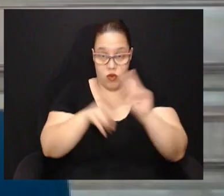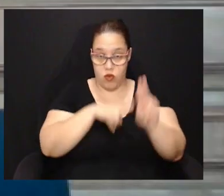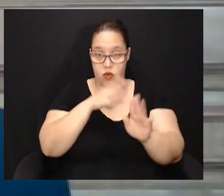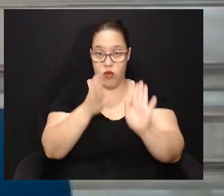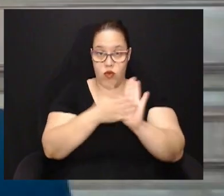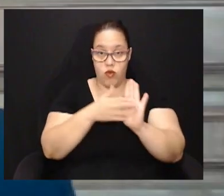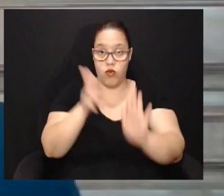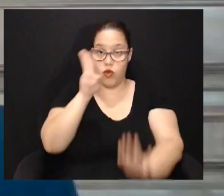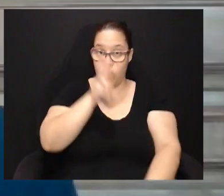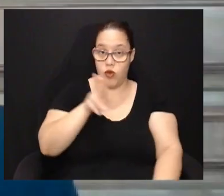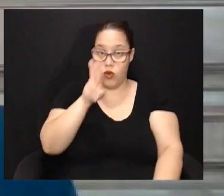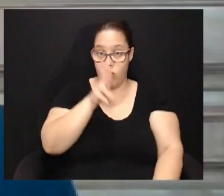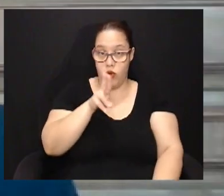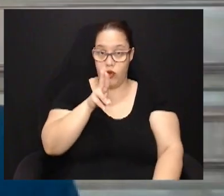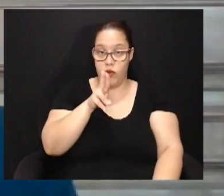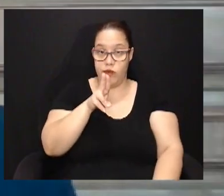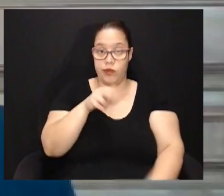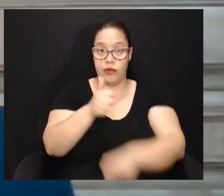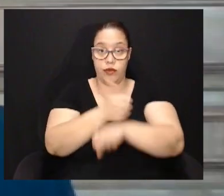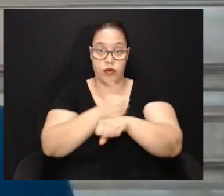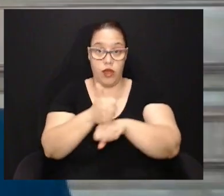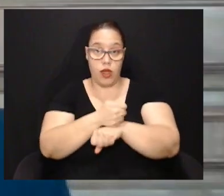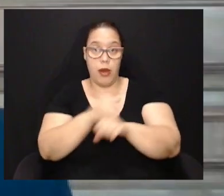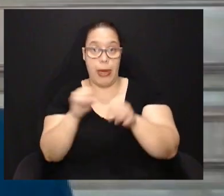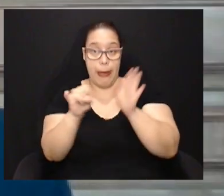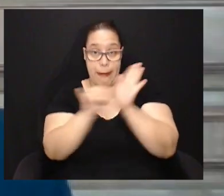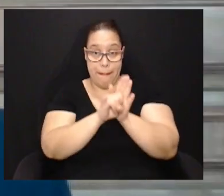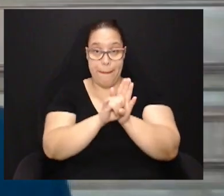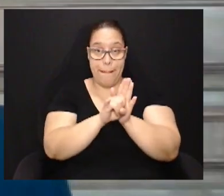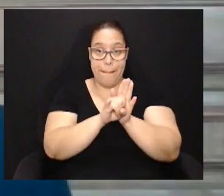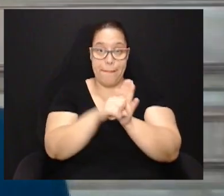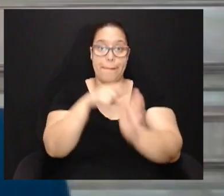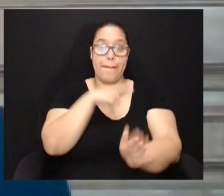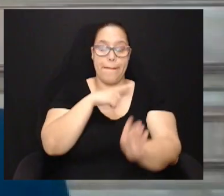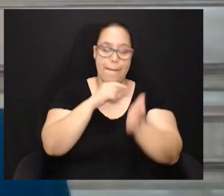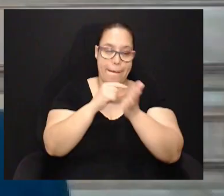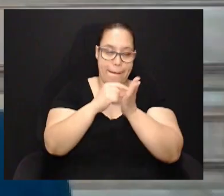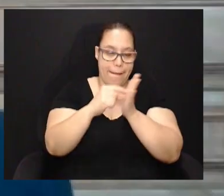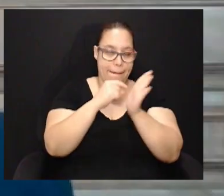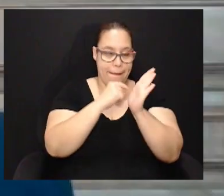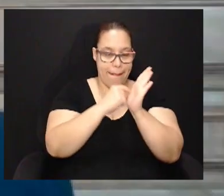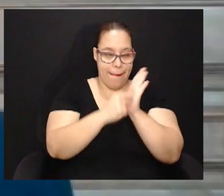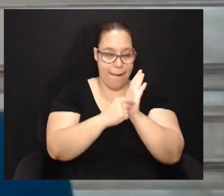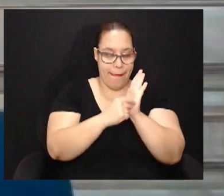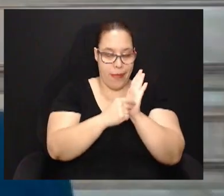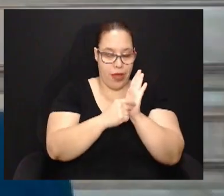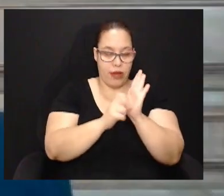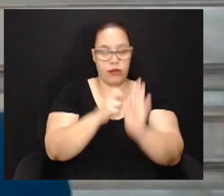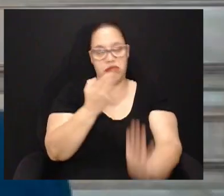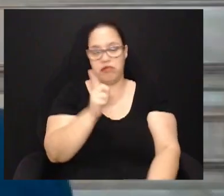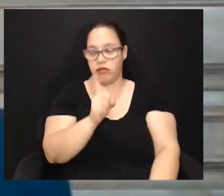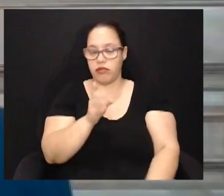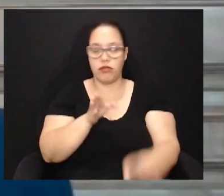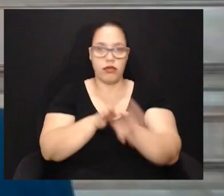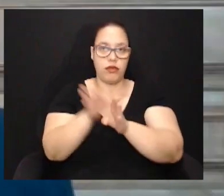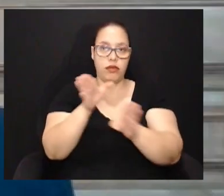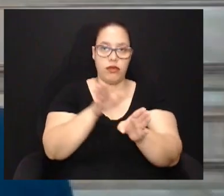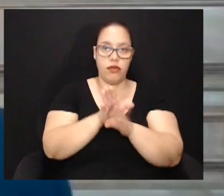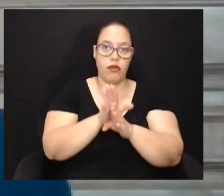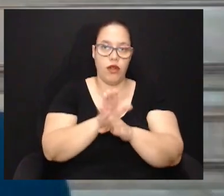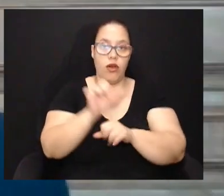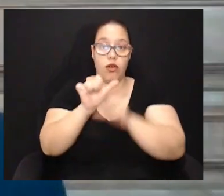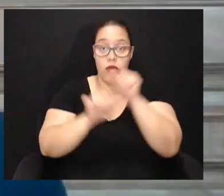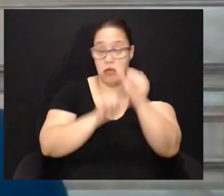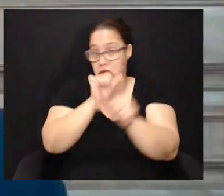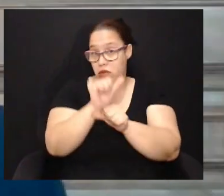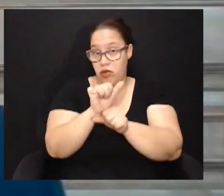Então, os usuários e os profissionais podem identificar se existe essa substância no rótulo dos produtos ou não, e a recomendação que a gente